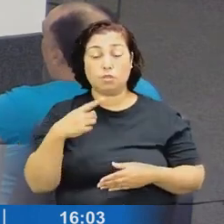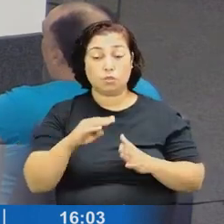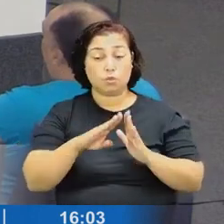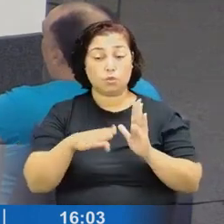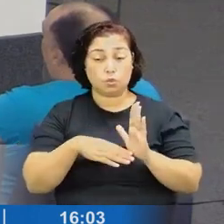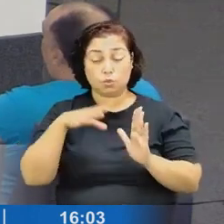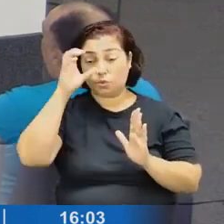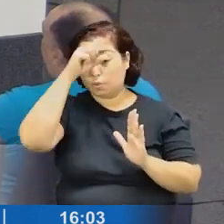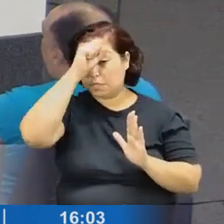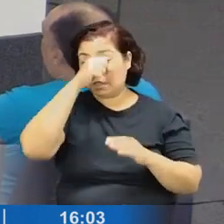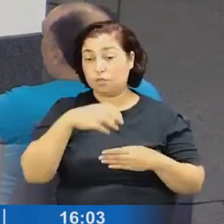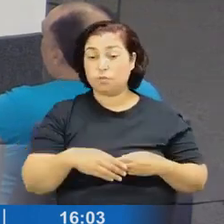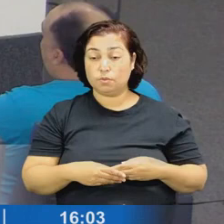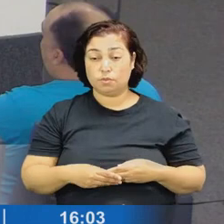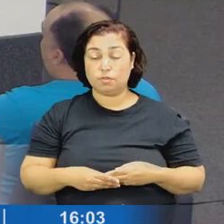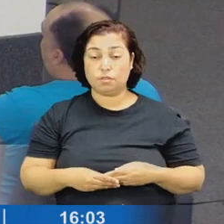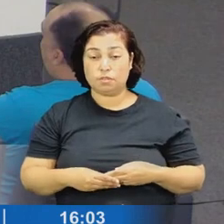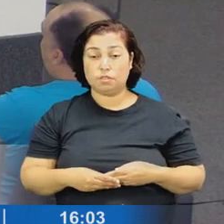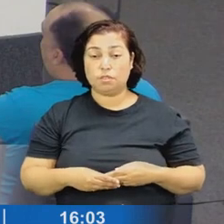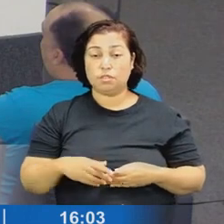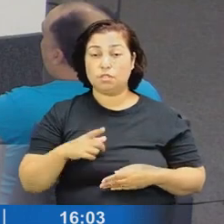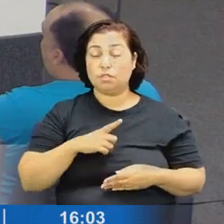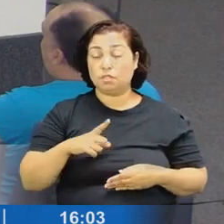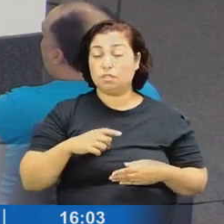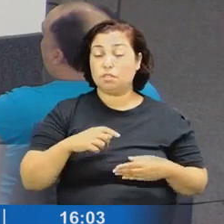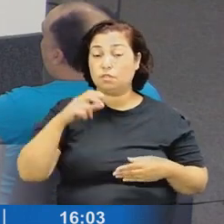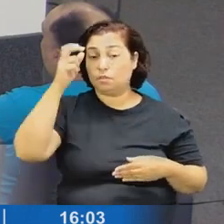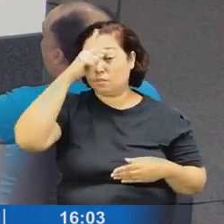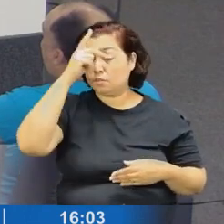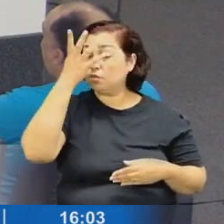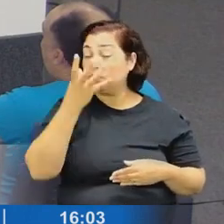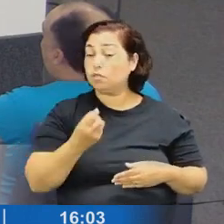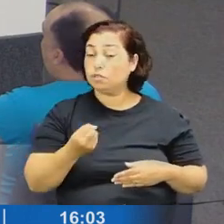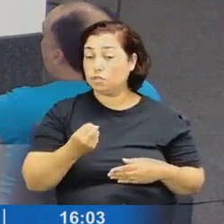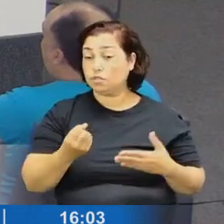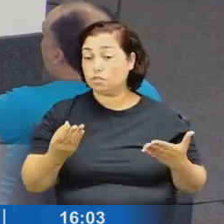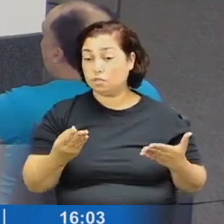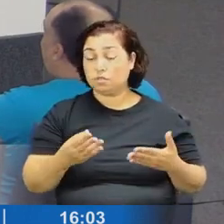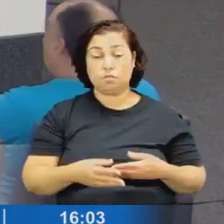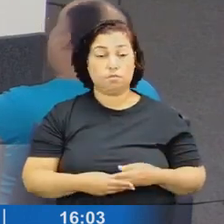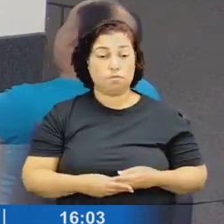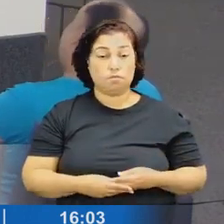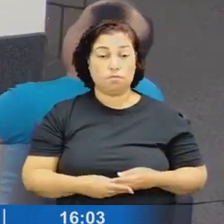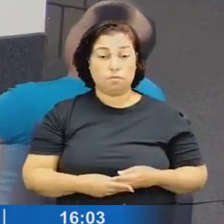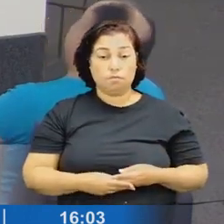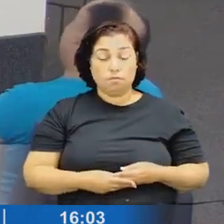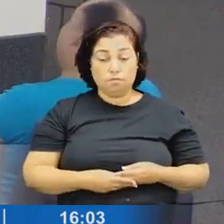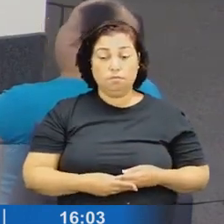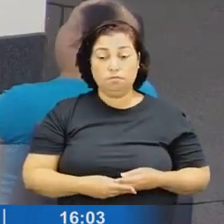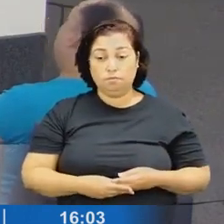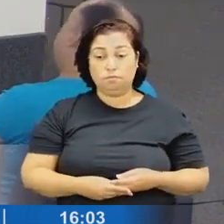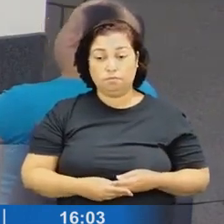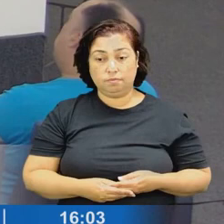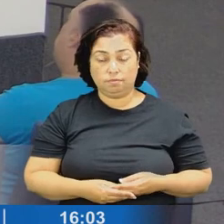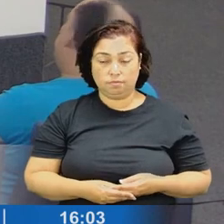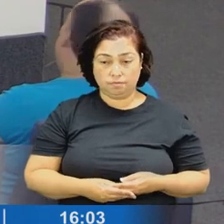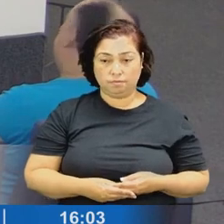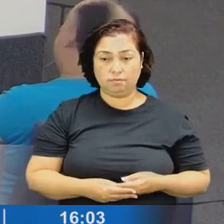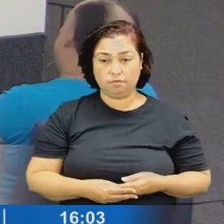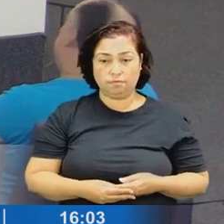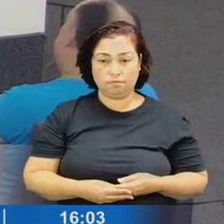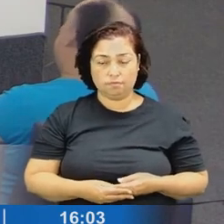com o problema vai ter gente que vai aceitar agora falar que foi fascista que te perseguiu aí é